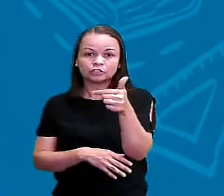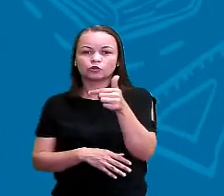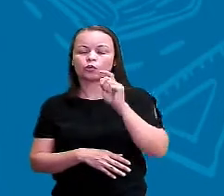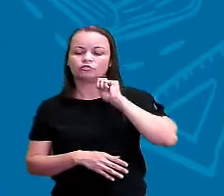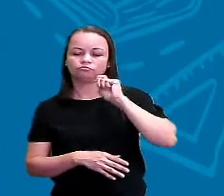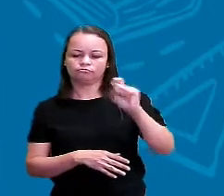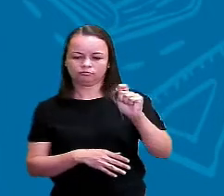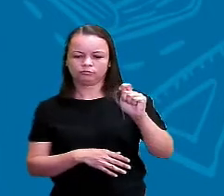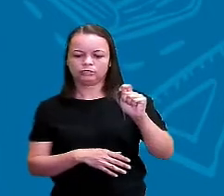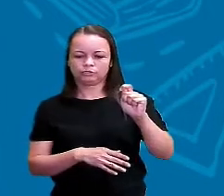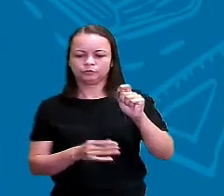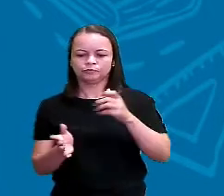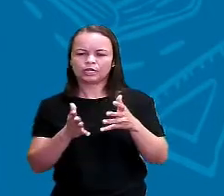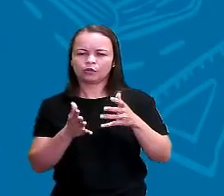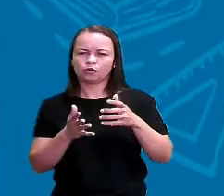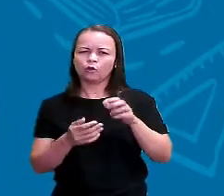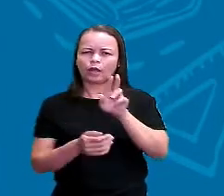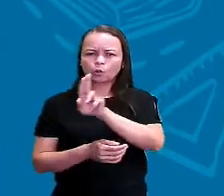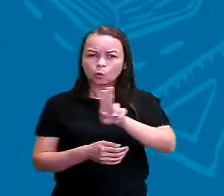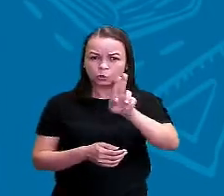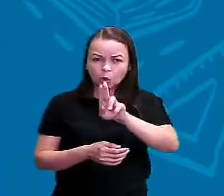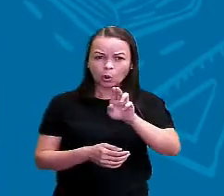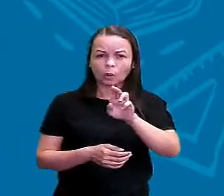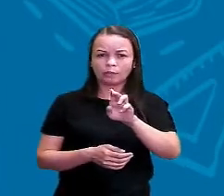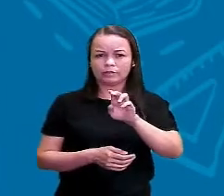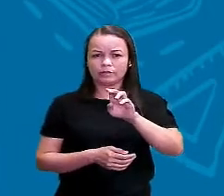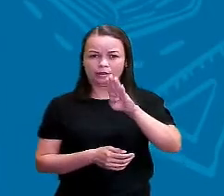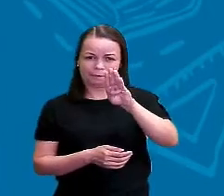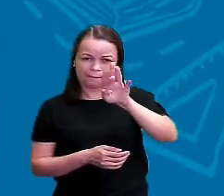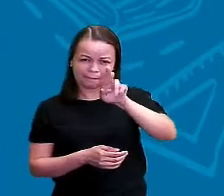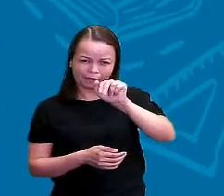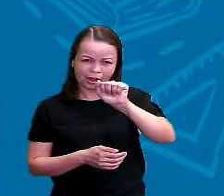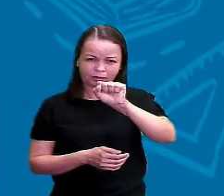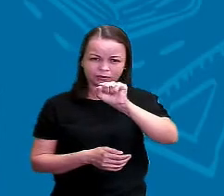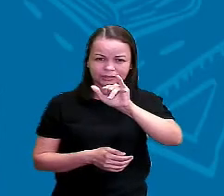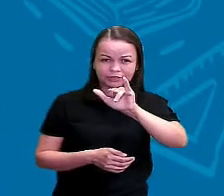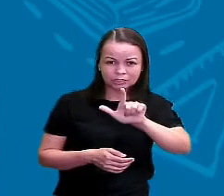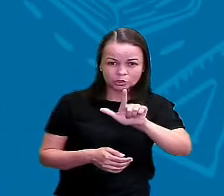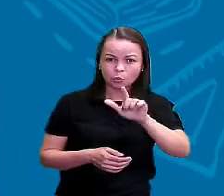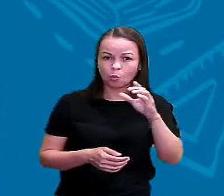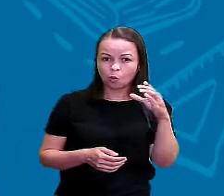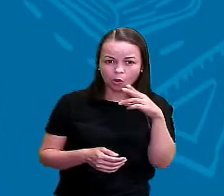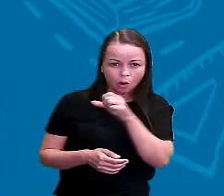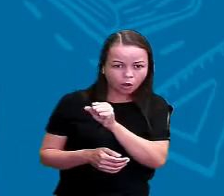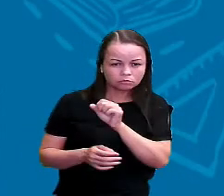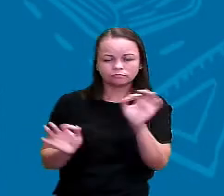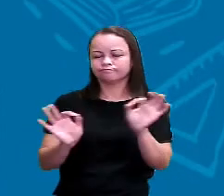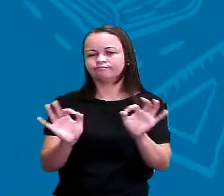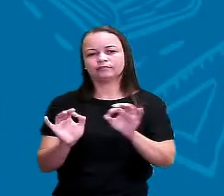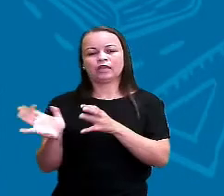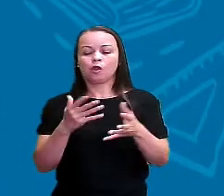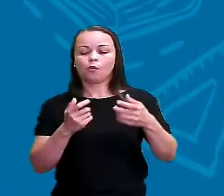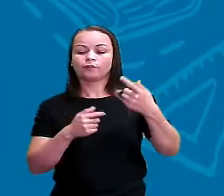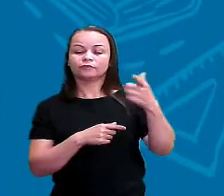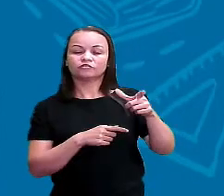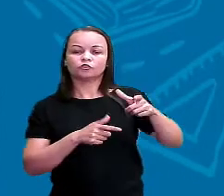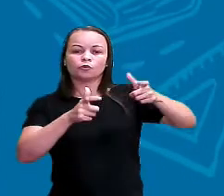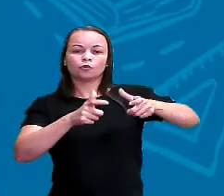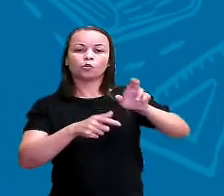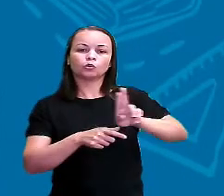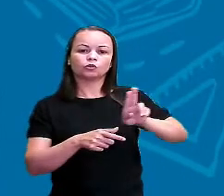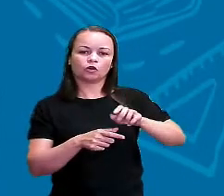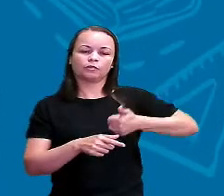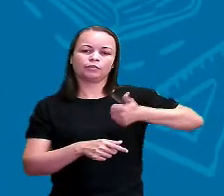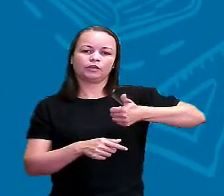não colocaram logo o nome de Brasil, não. Quando eles avistaram, foi chamado de Monte Pascoal, que foi o primeiro local avistado